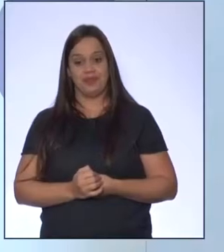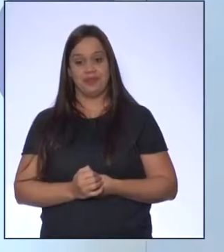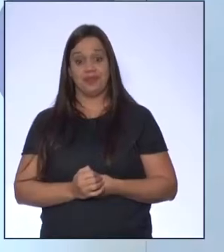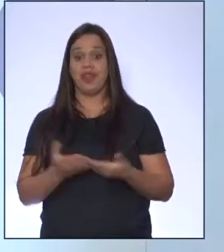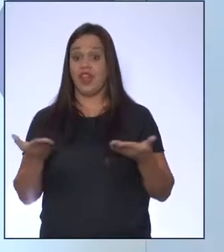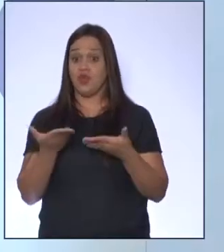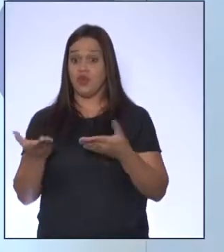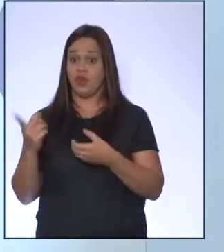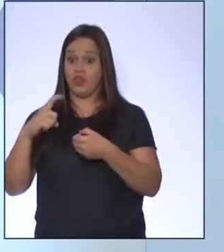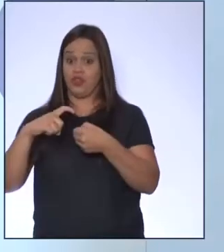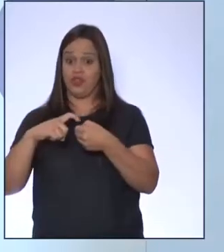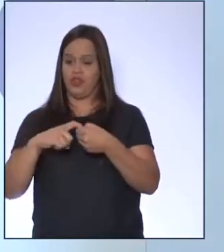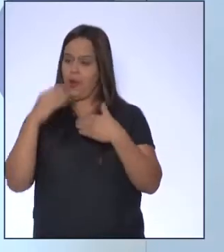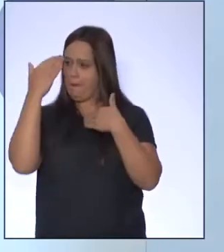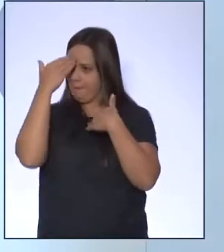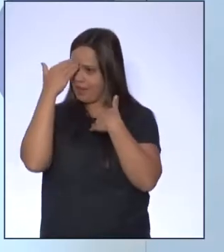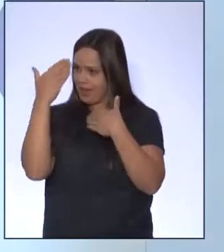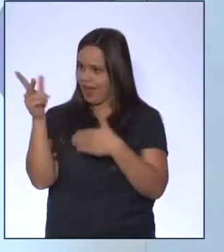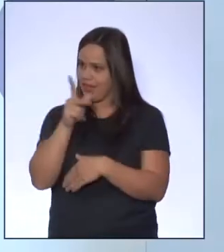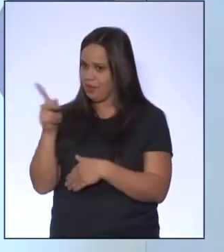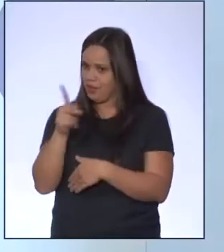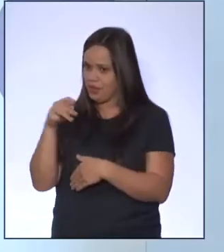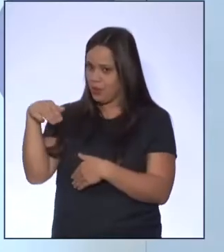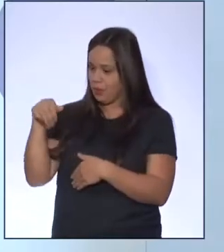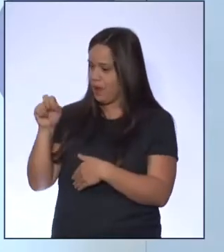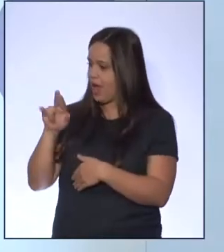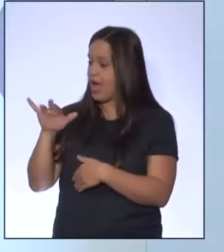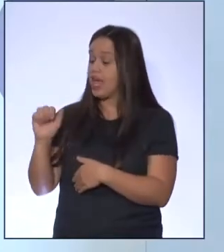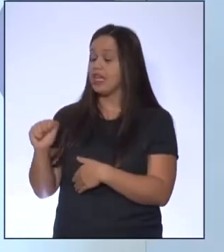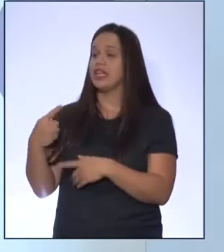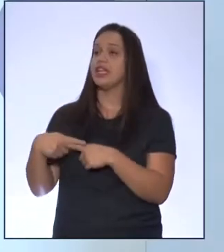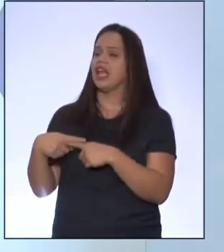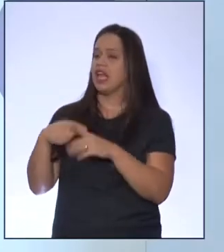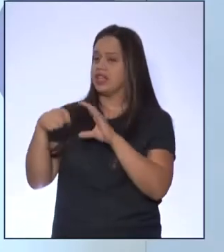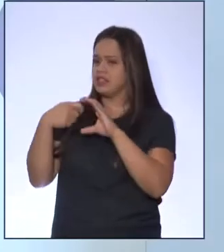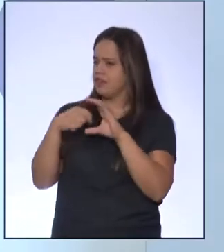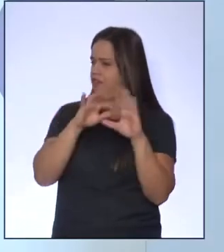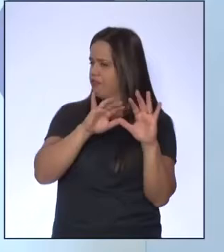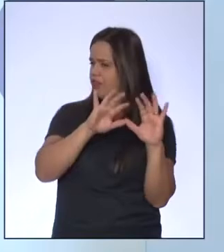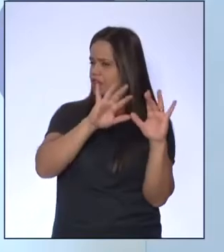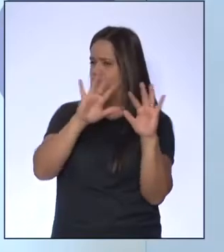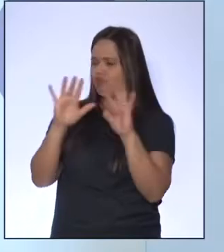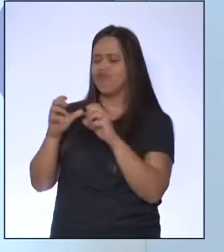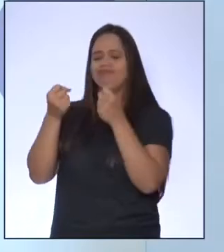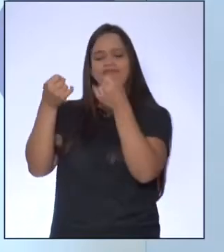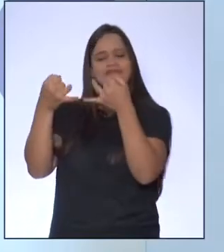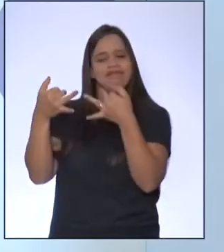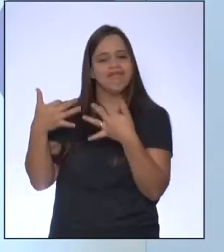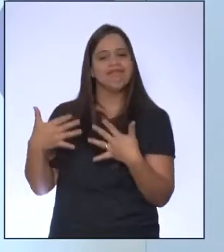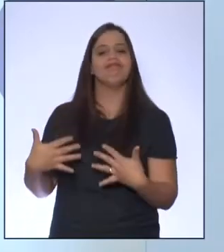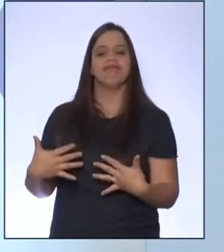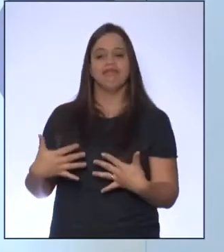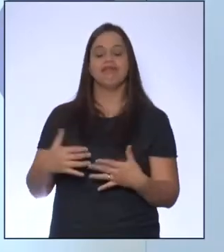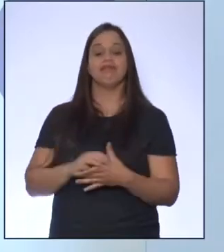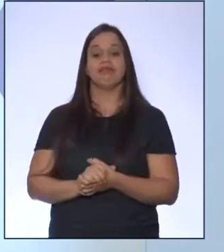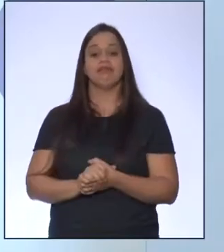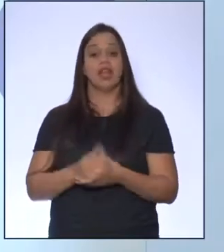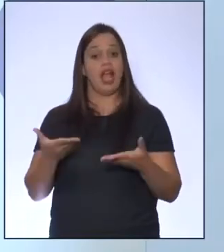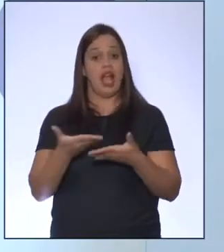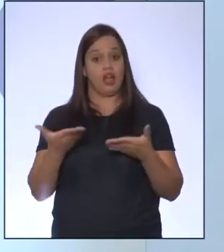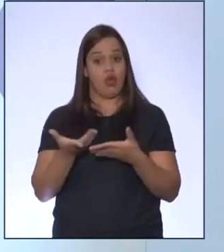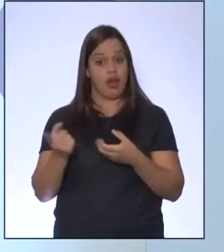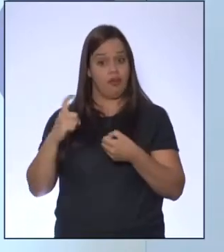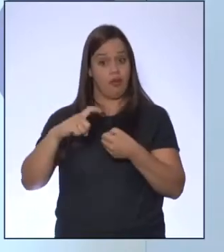Estamos de volta. Obrigada, professora Mariana, por esse vídeo esclarecedor. Então, vamos só fazer uma